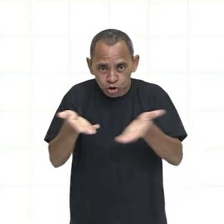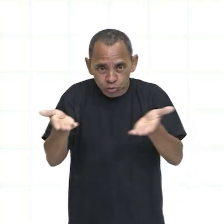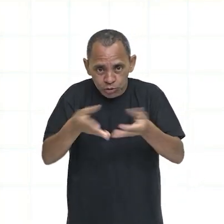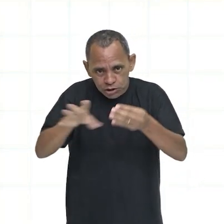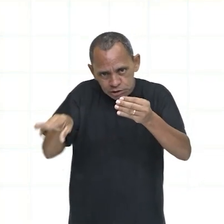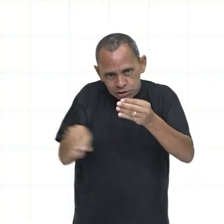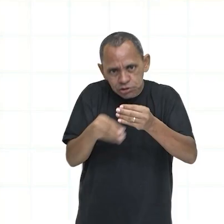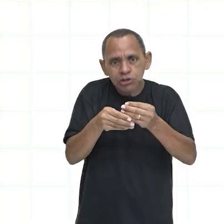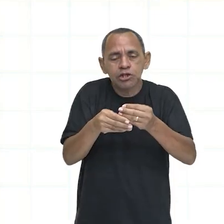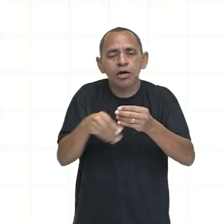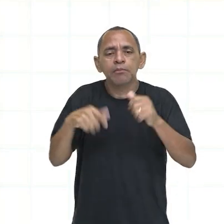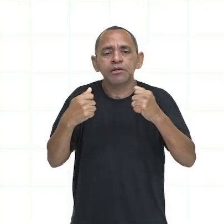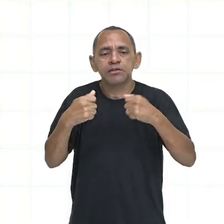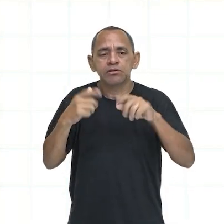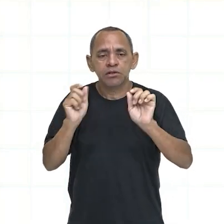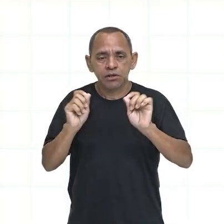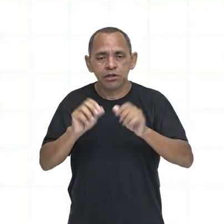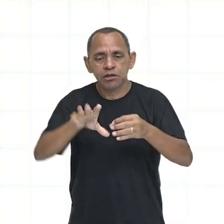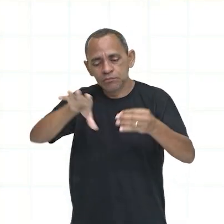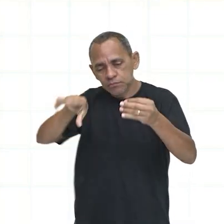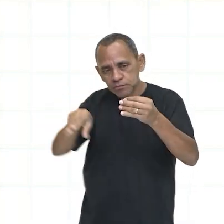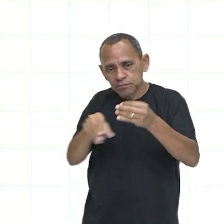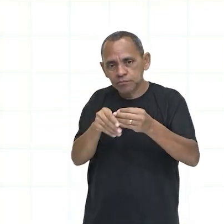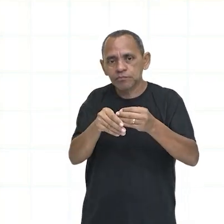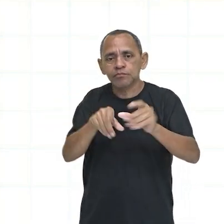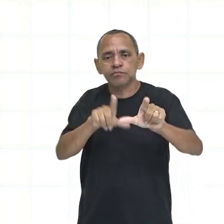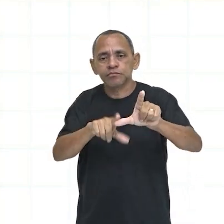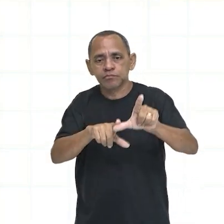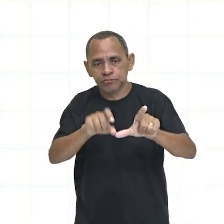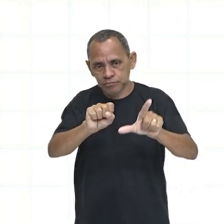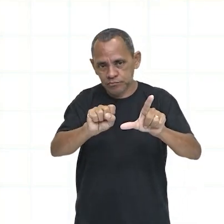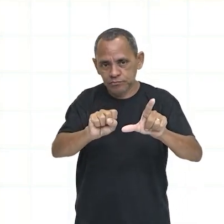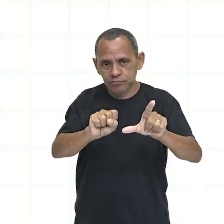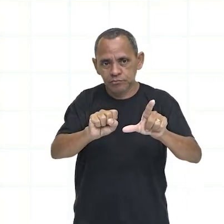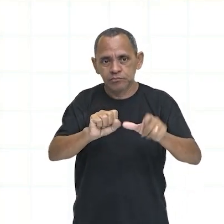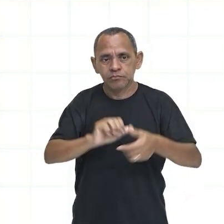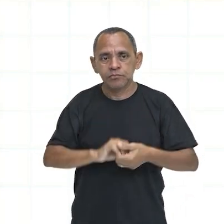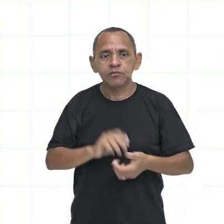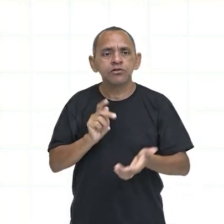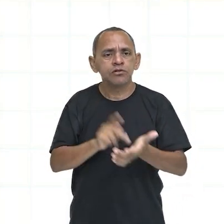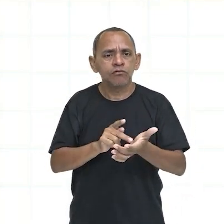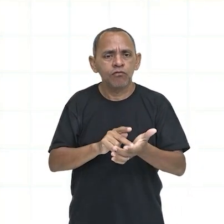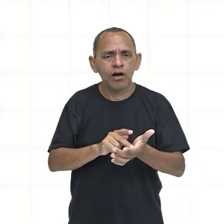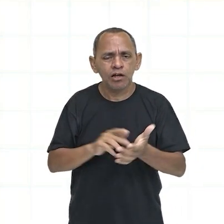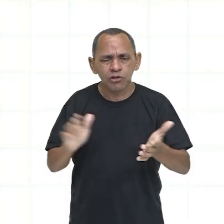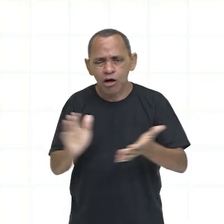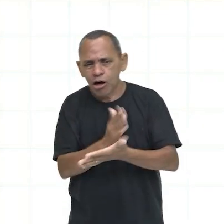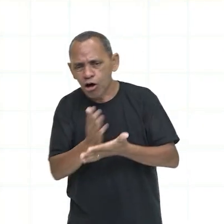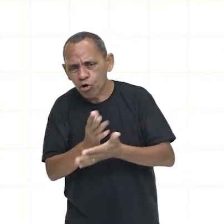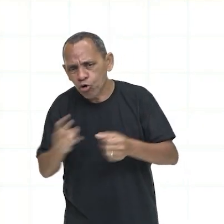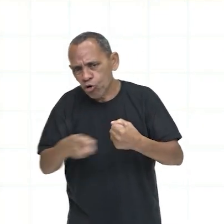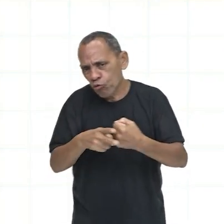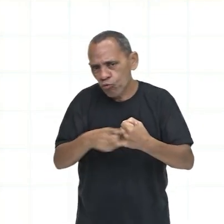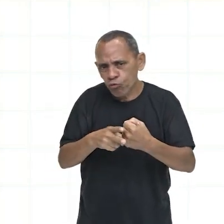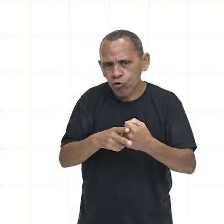dos verbos basta mesmo acrescentar o S. No entanto, alguns verbos com essas terminações, olha só,